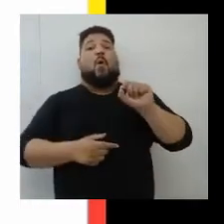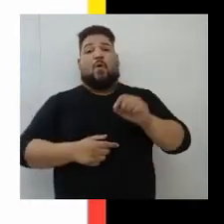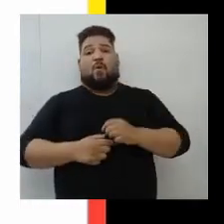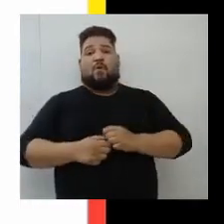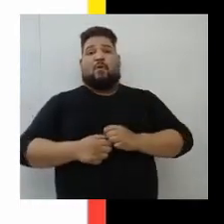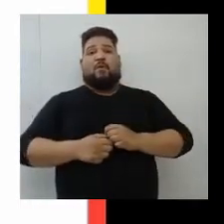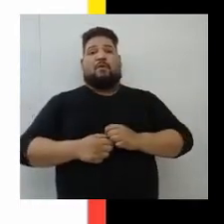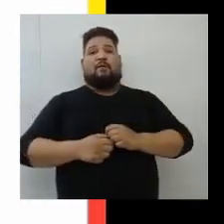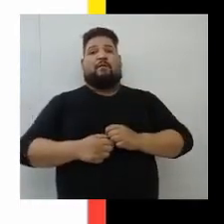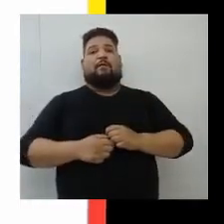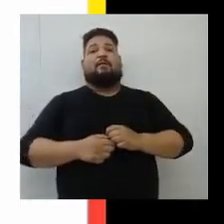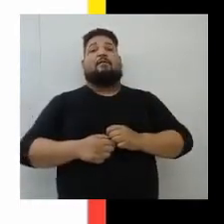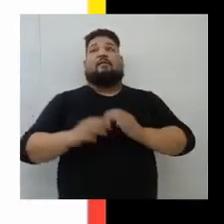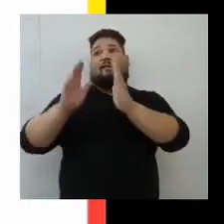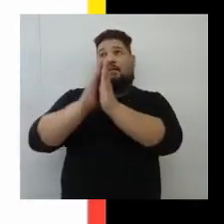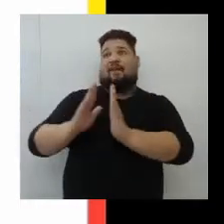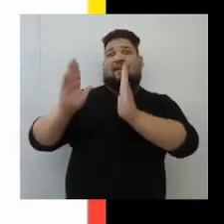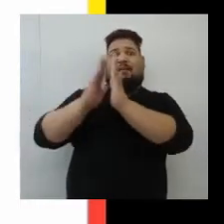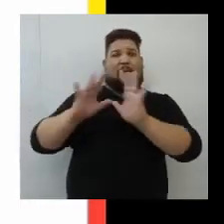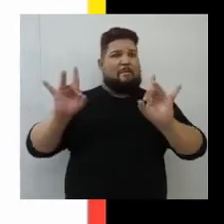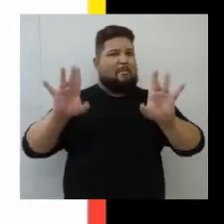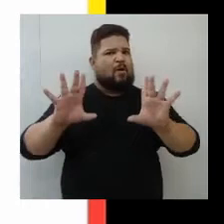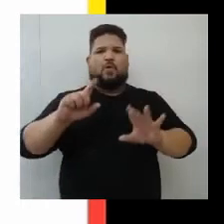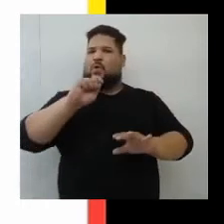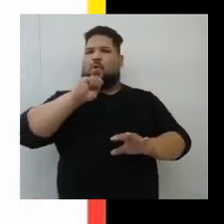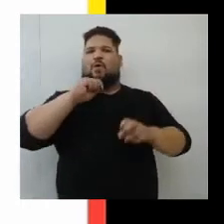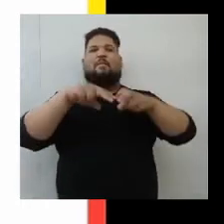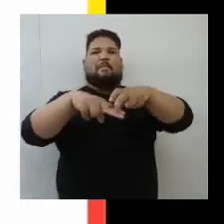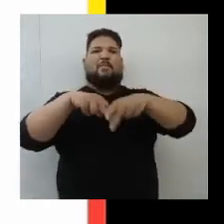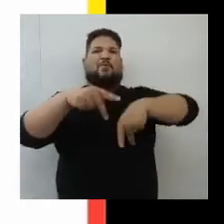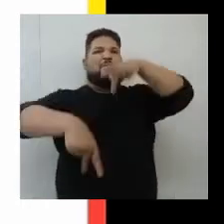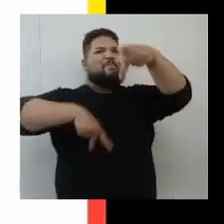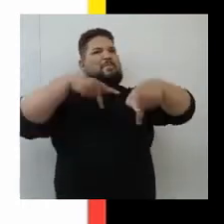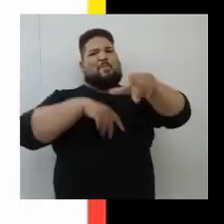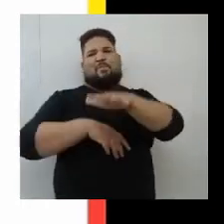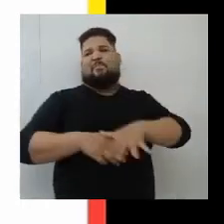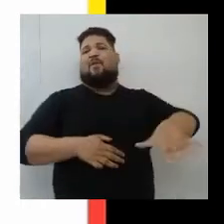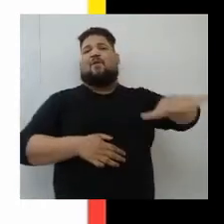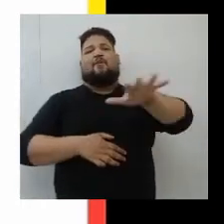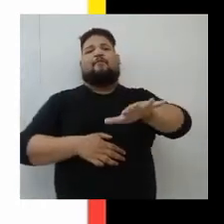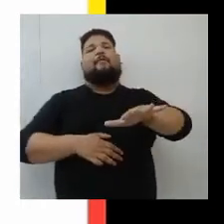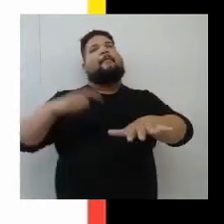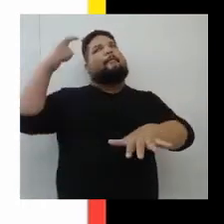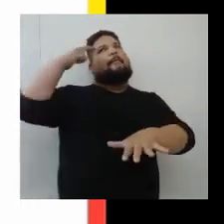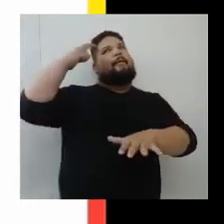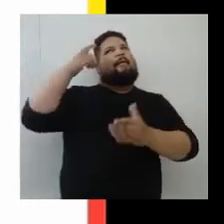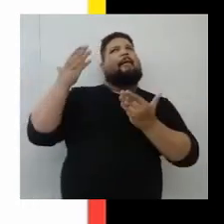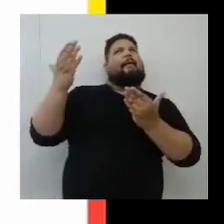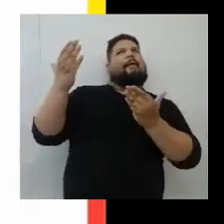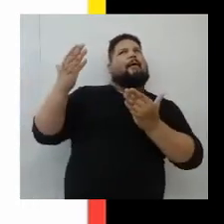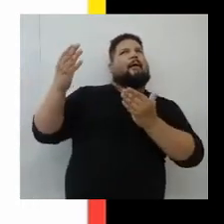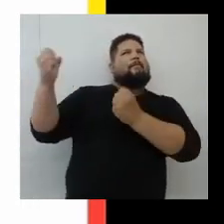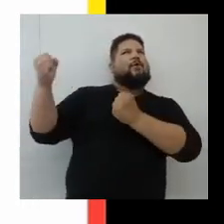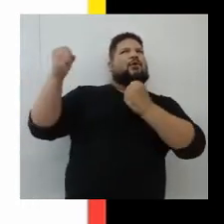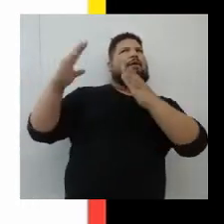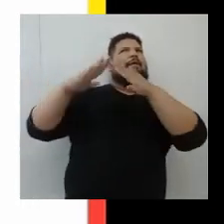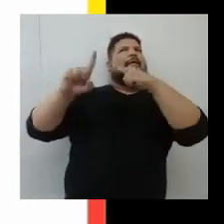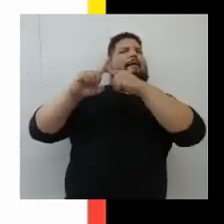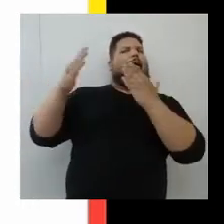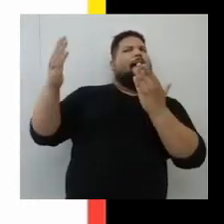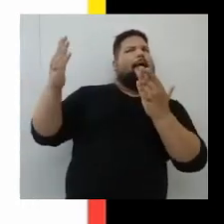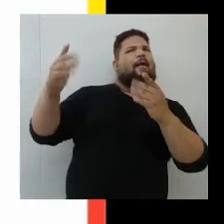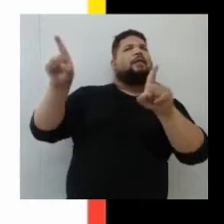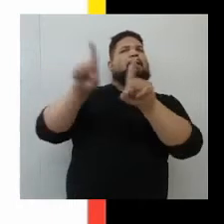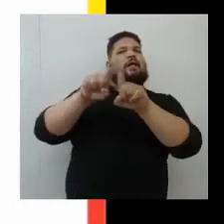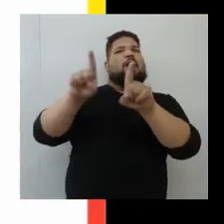vezes essas orações não eram atendidas. E o povo passa a crer menos no poder da igreja e crer